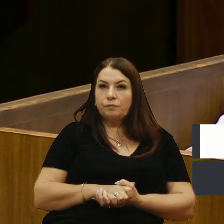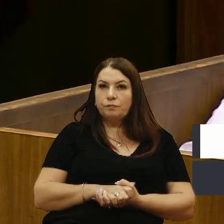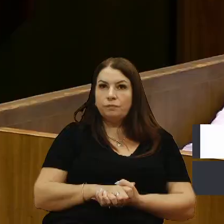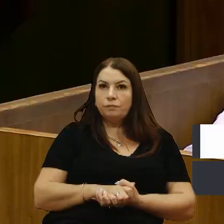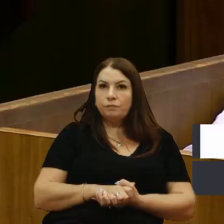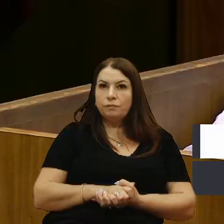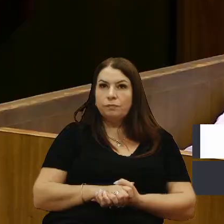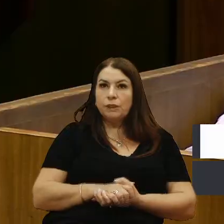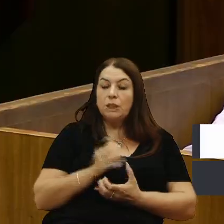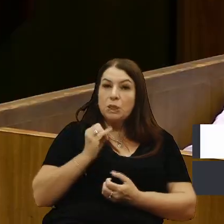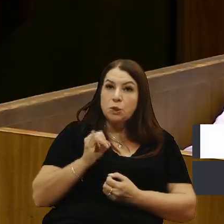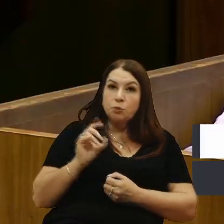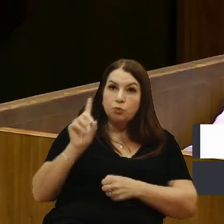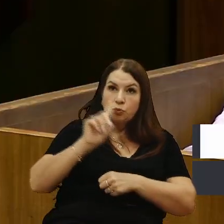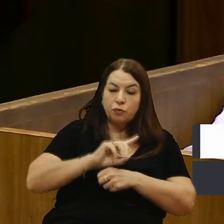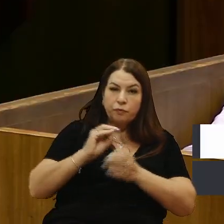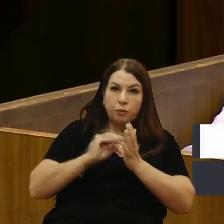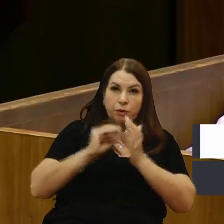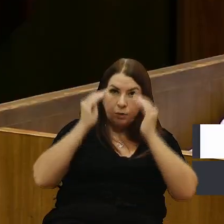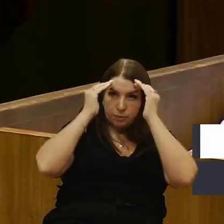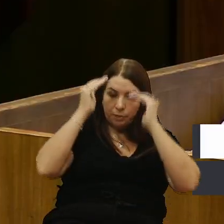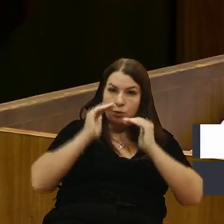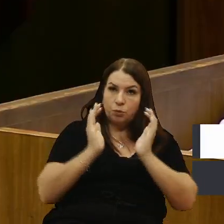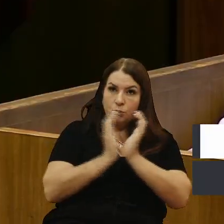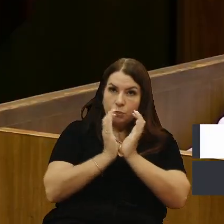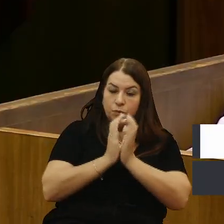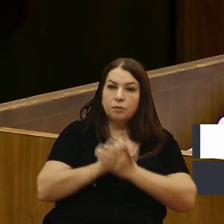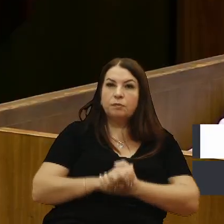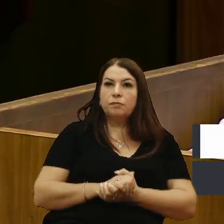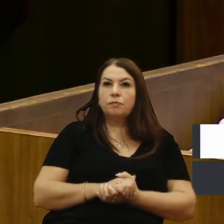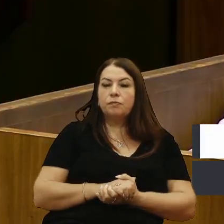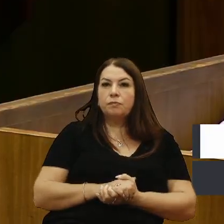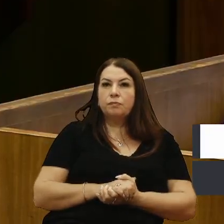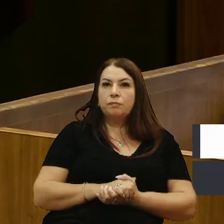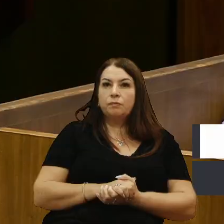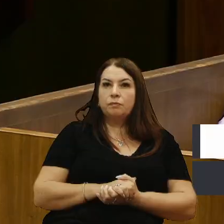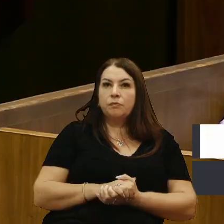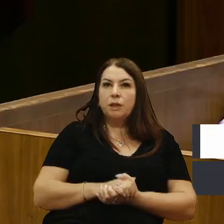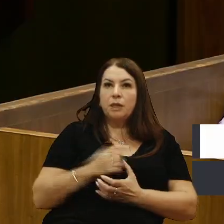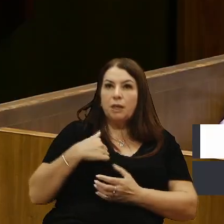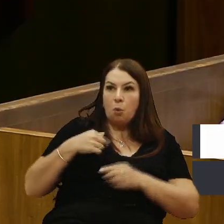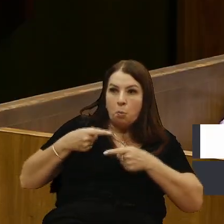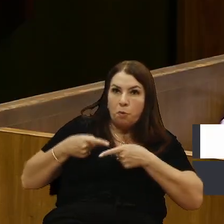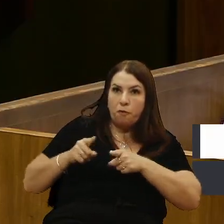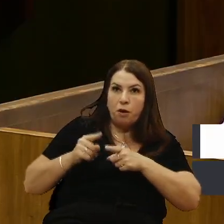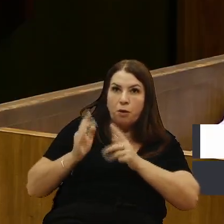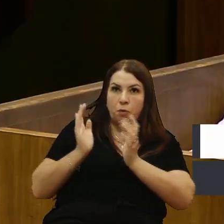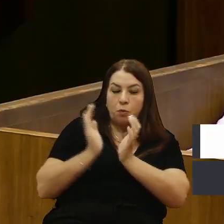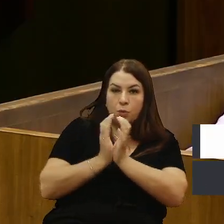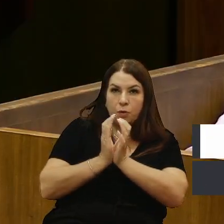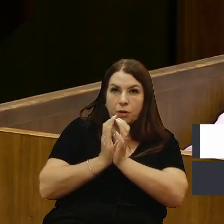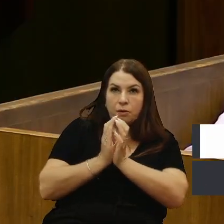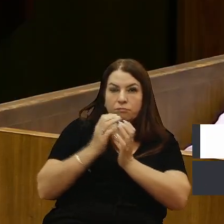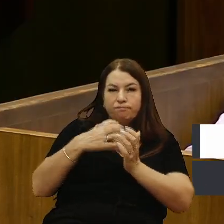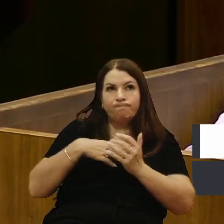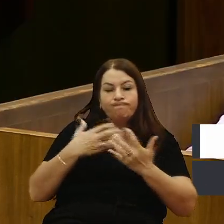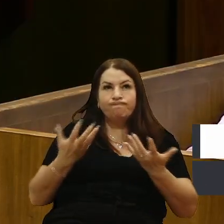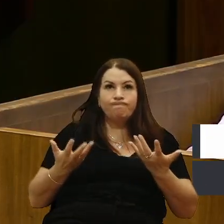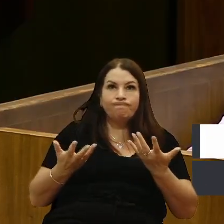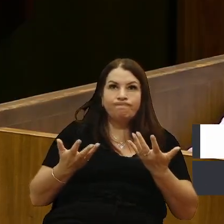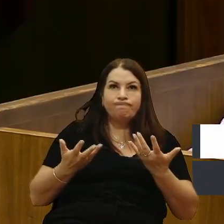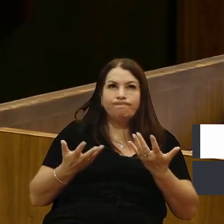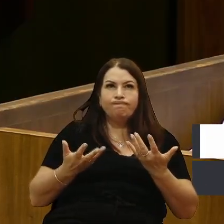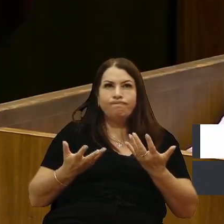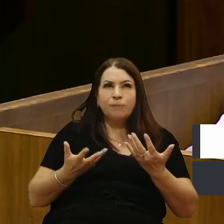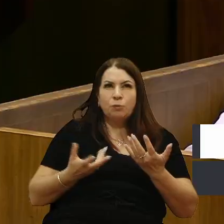se um dia eu faltar com respeito com um colega, e eu provocar um colega de forma bruta,